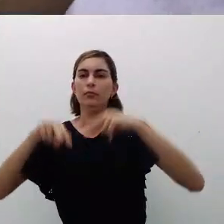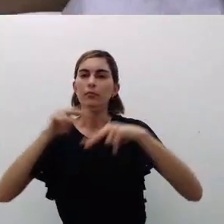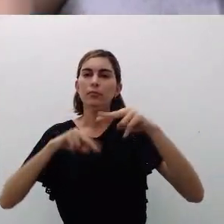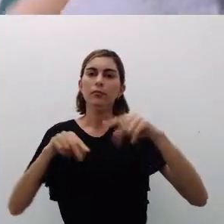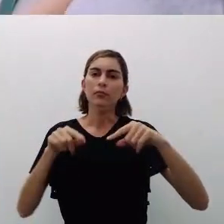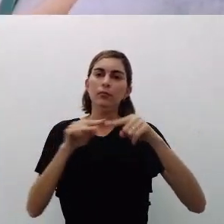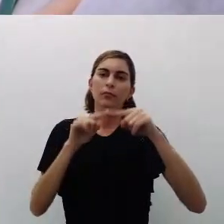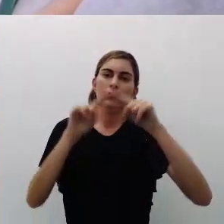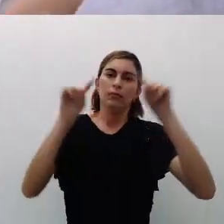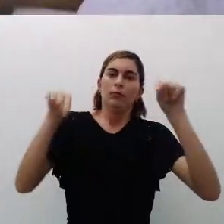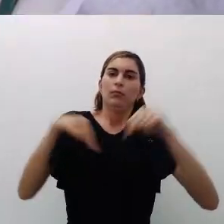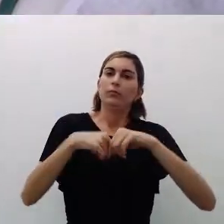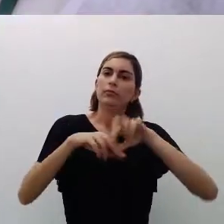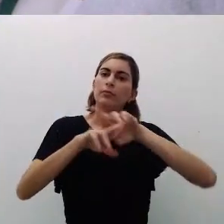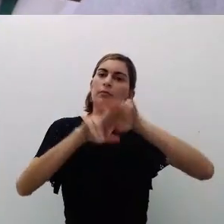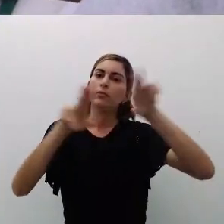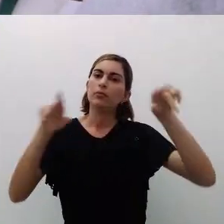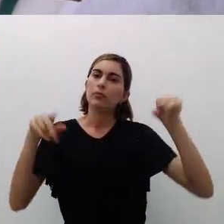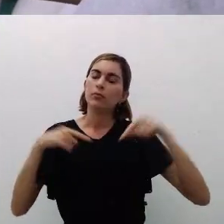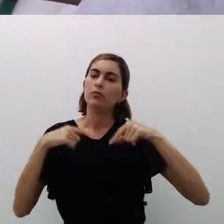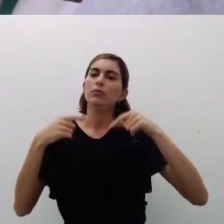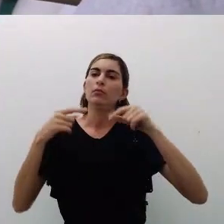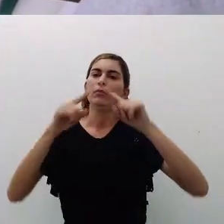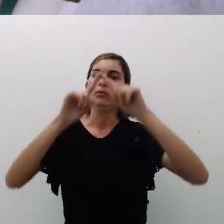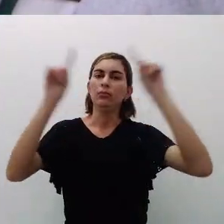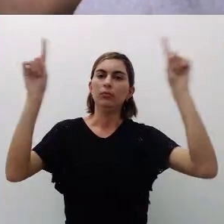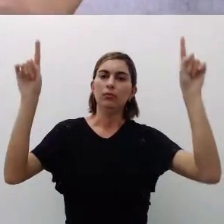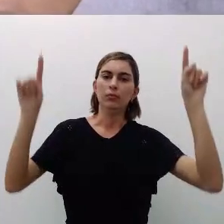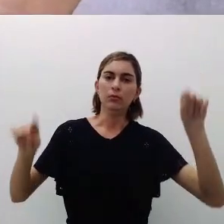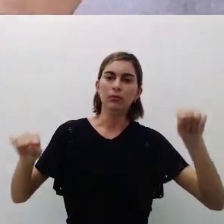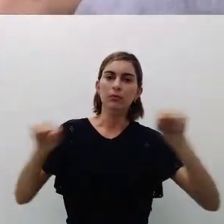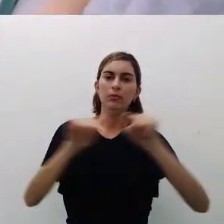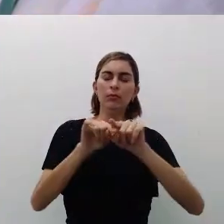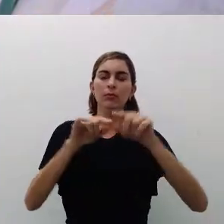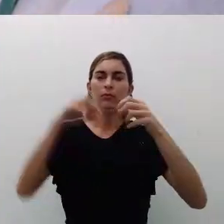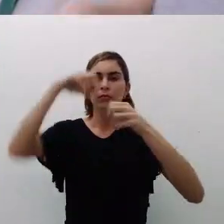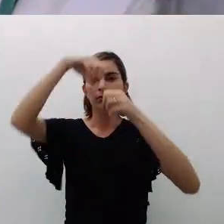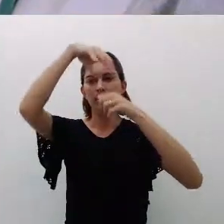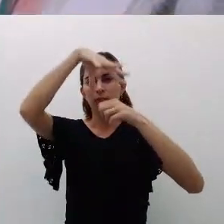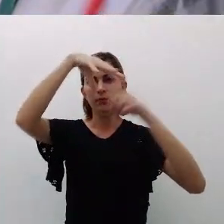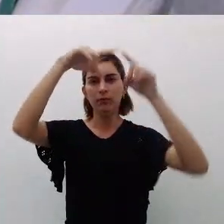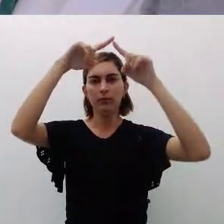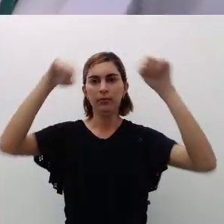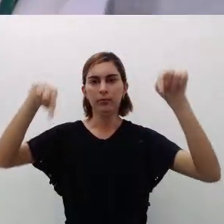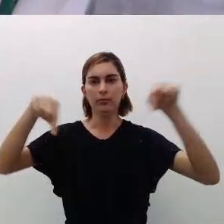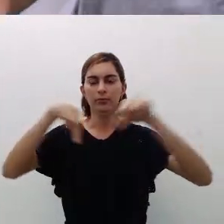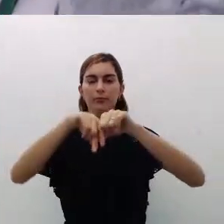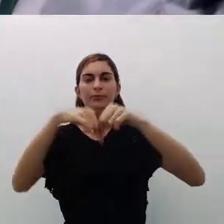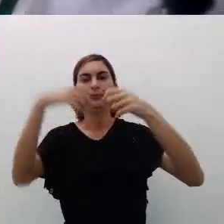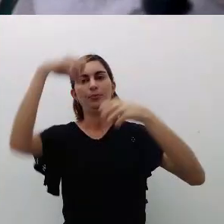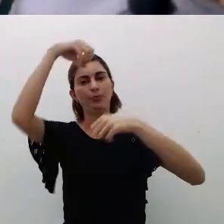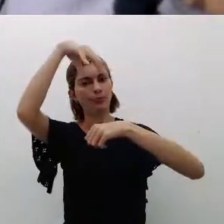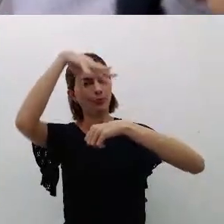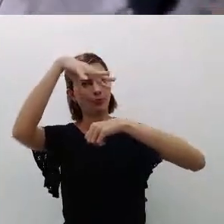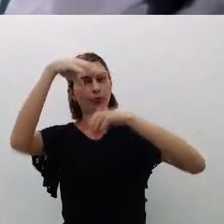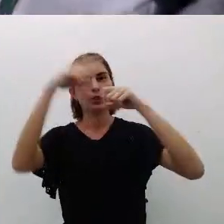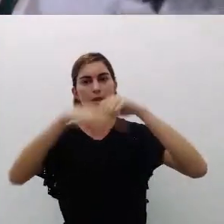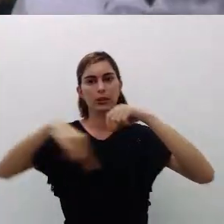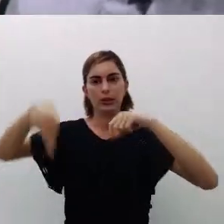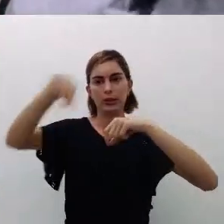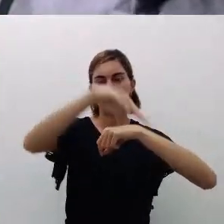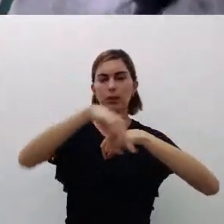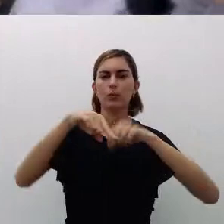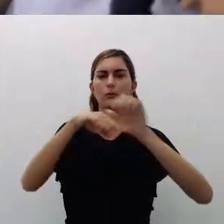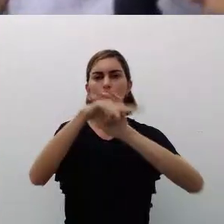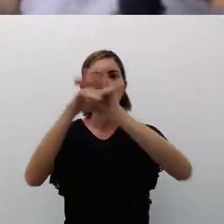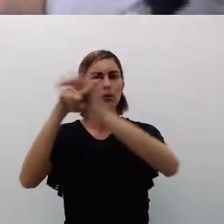bem retangulares, apenas aqui o abajur, uma forma, e esse já uma forma mais circular. A gente vai analisar em